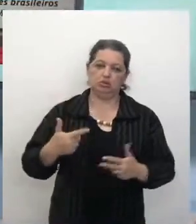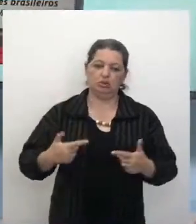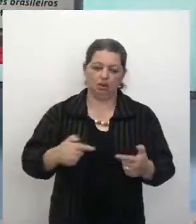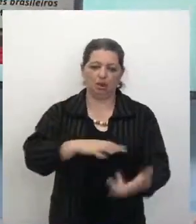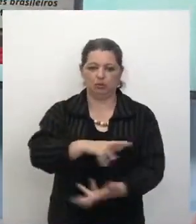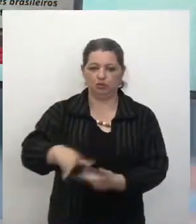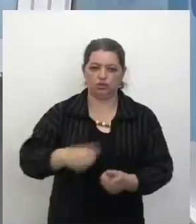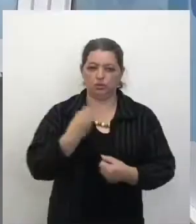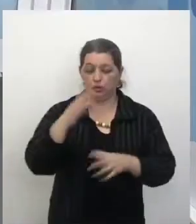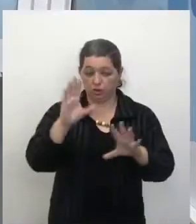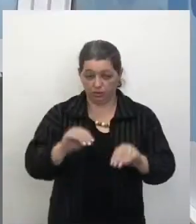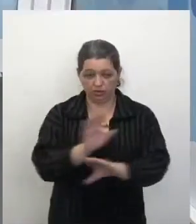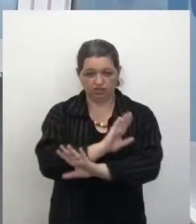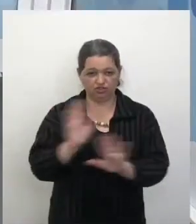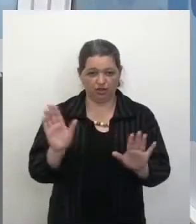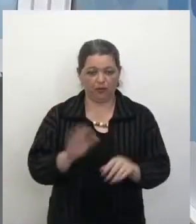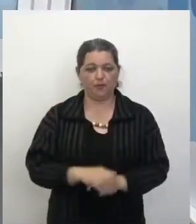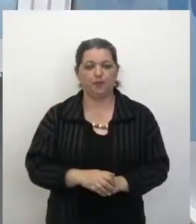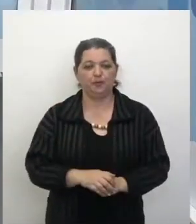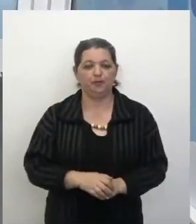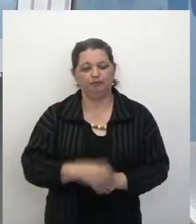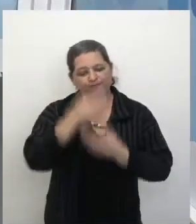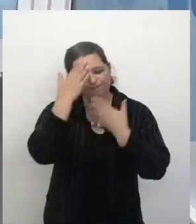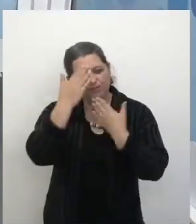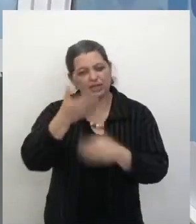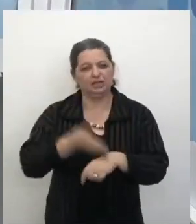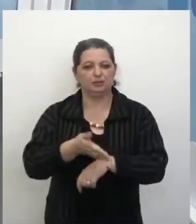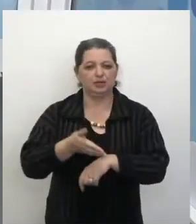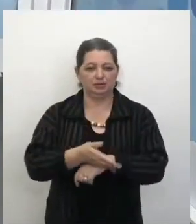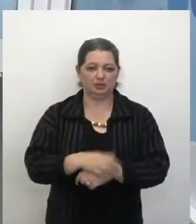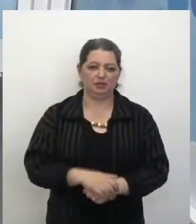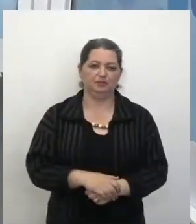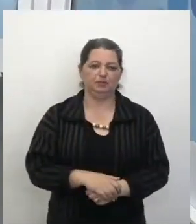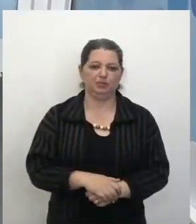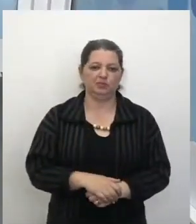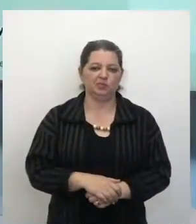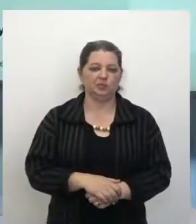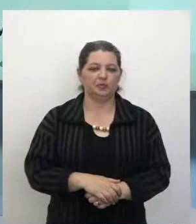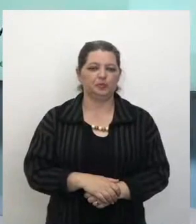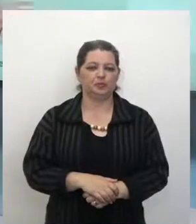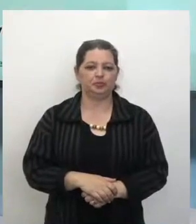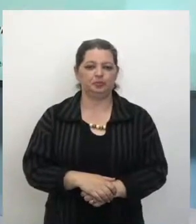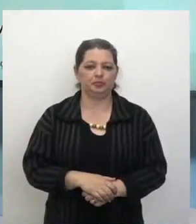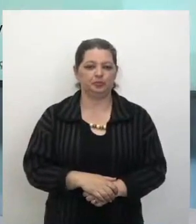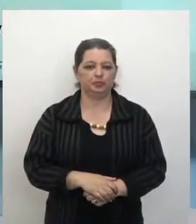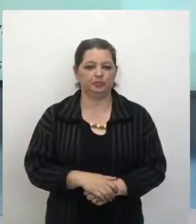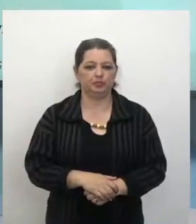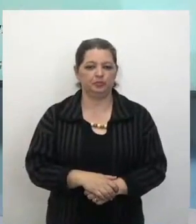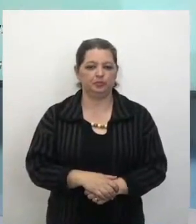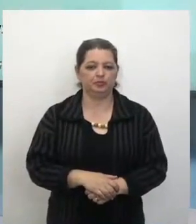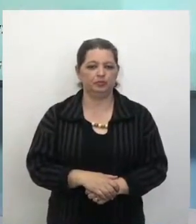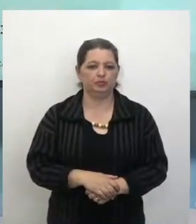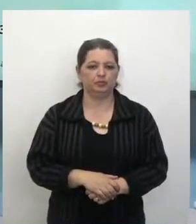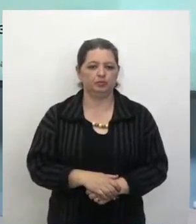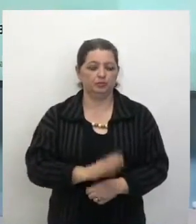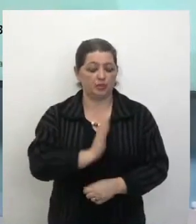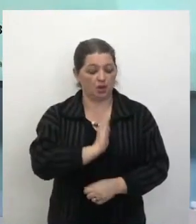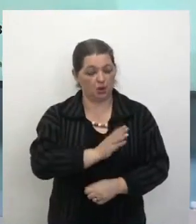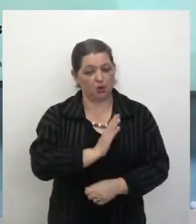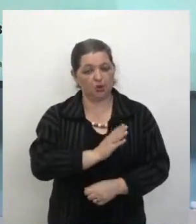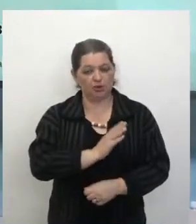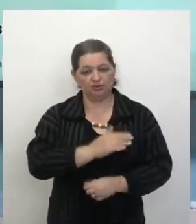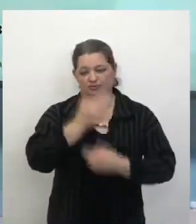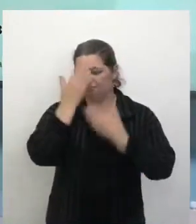tchau boa noite valeu cara valeu kadam pela participação é nós a gente do fundo do meu coração